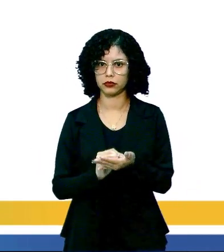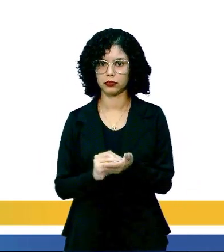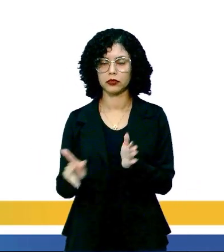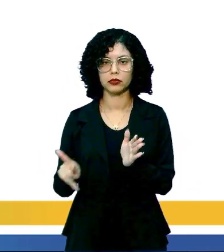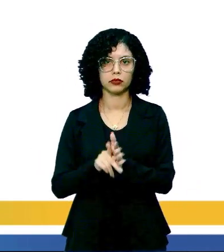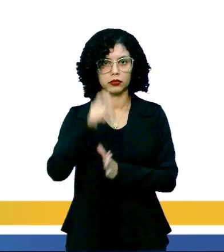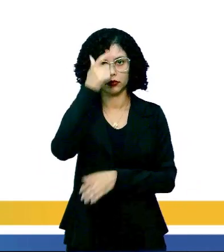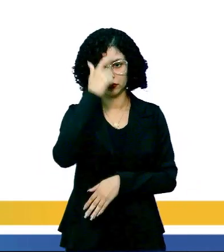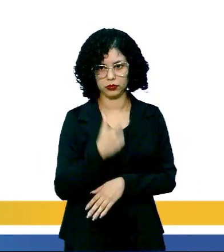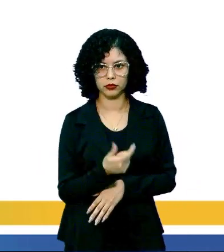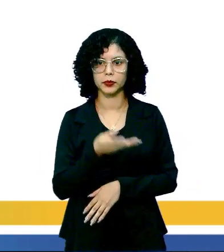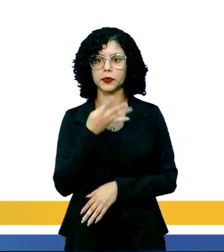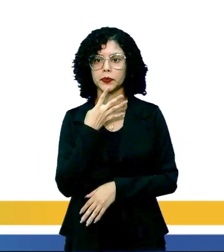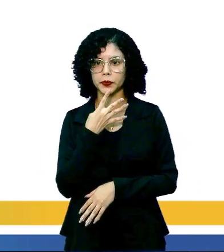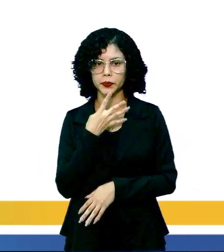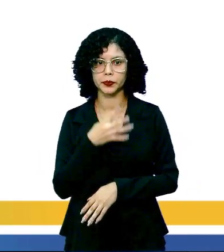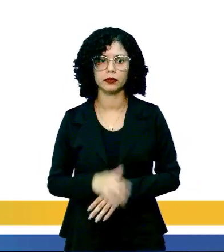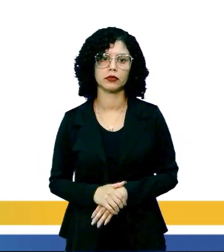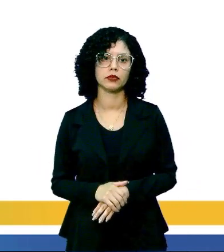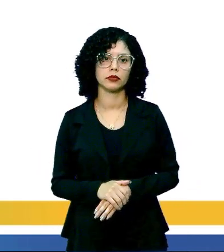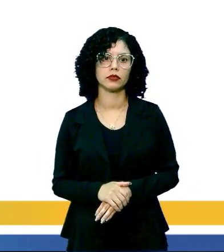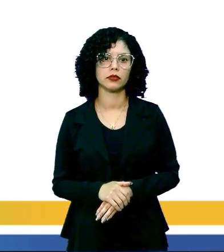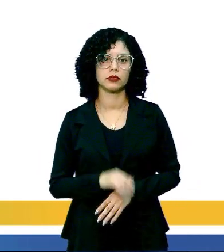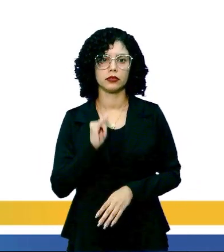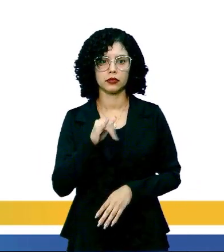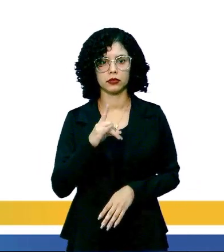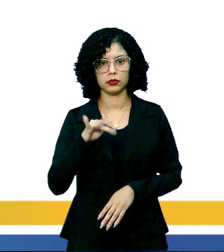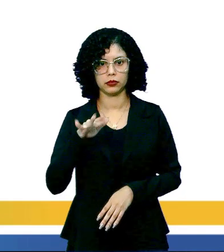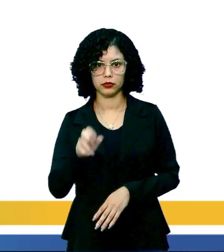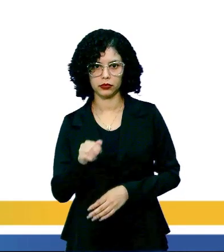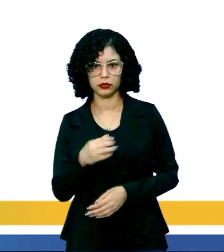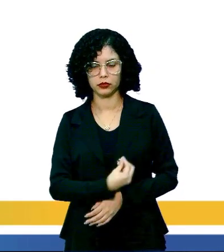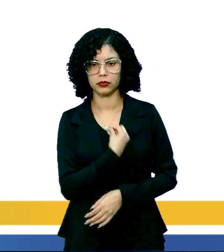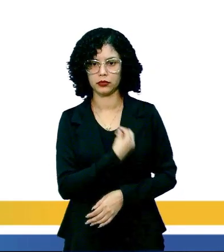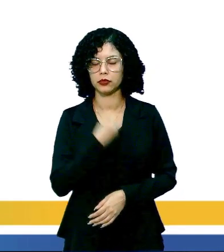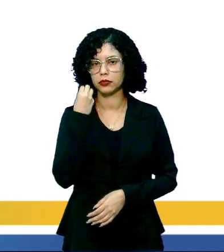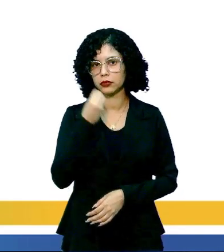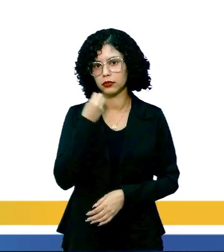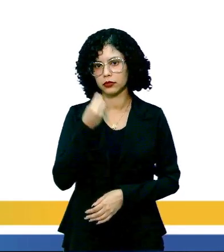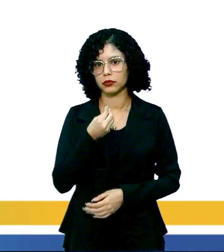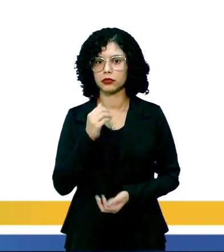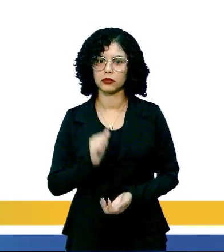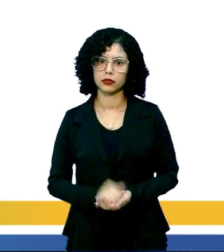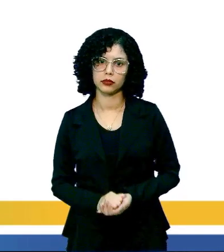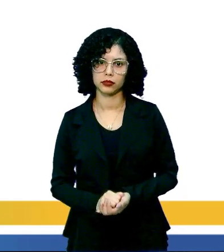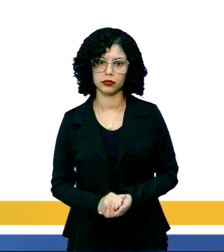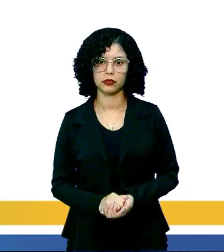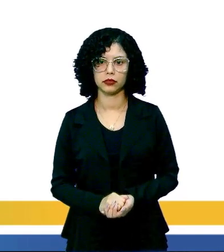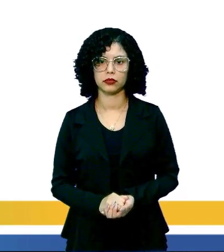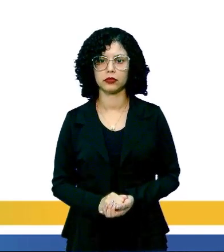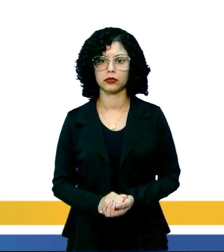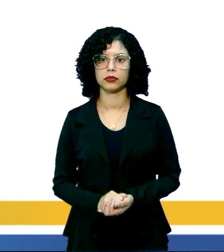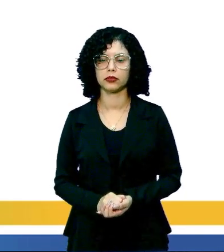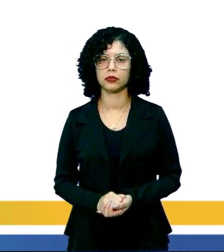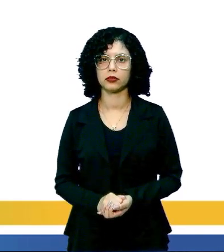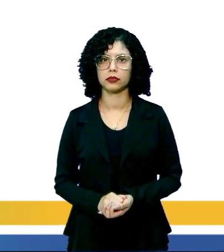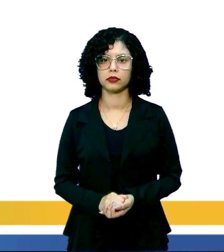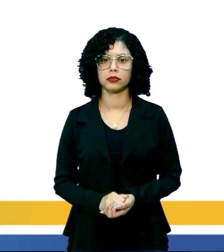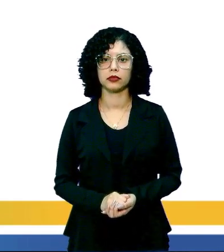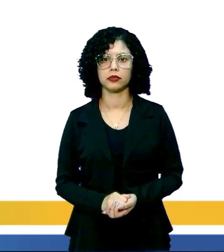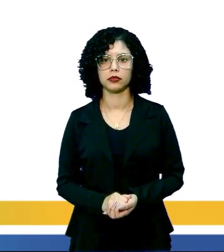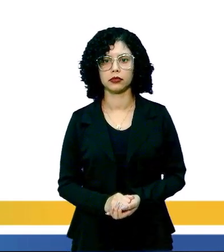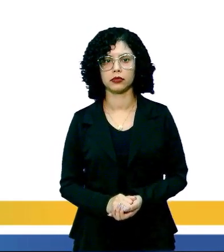como fator de autoconhecimento. E letra E, impossibilidade de vivenciar experiências